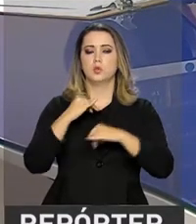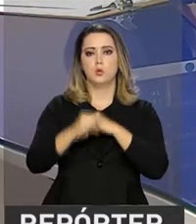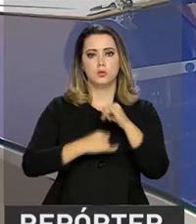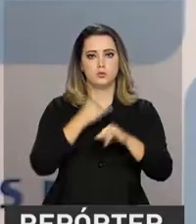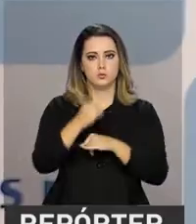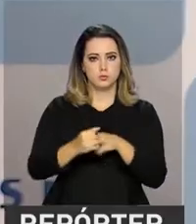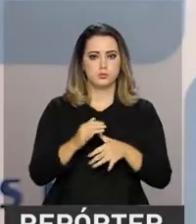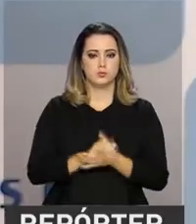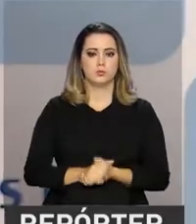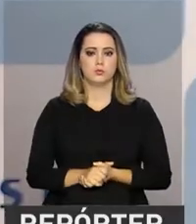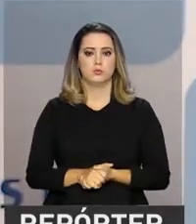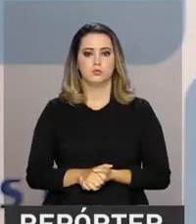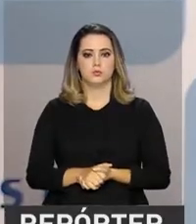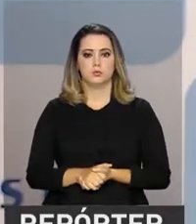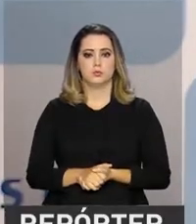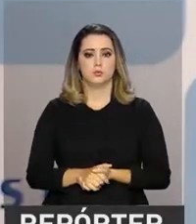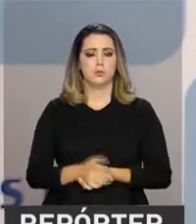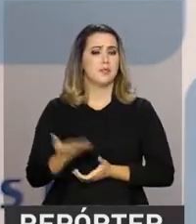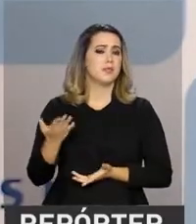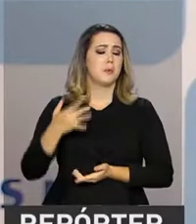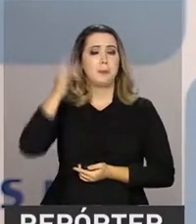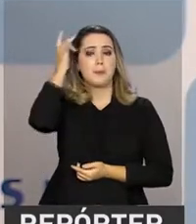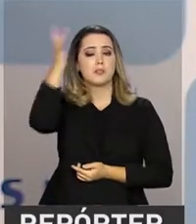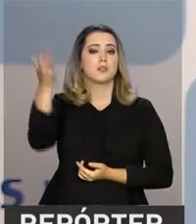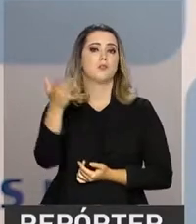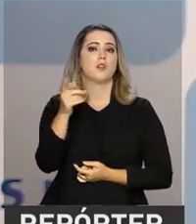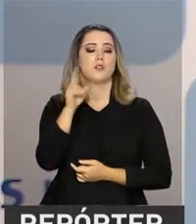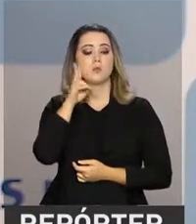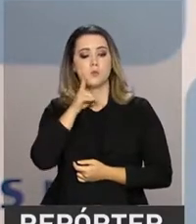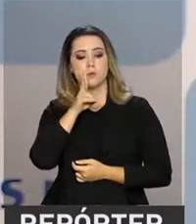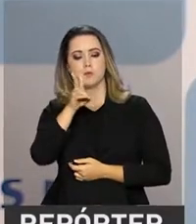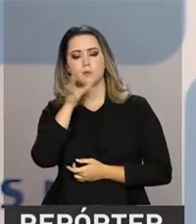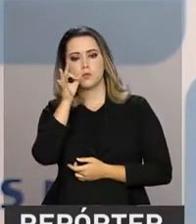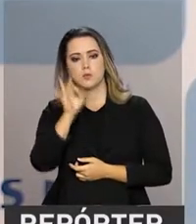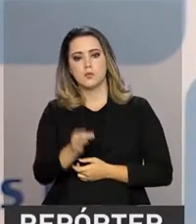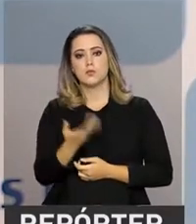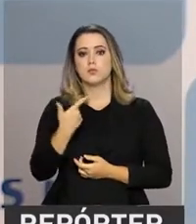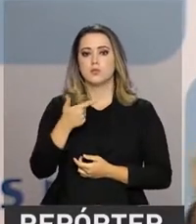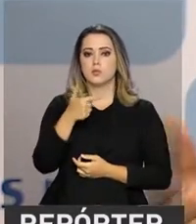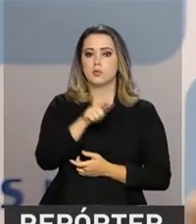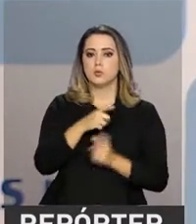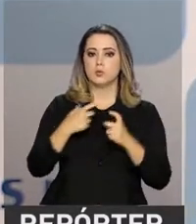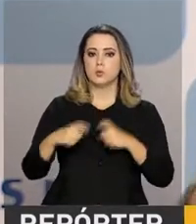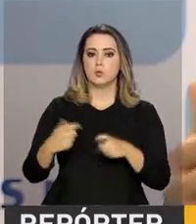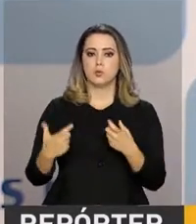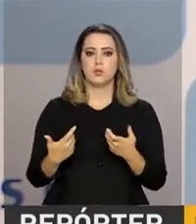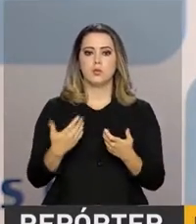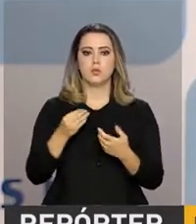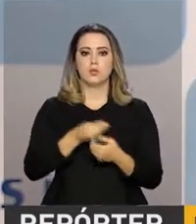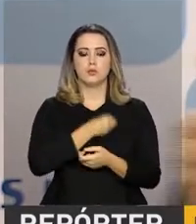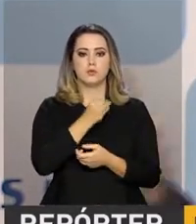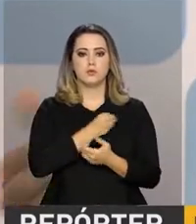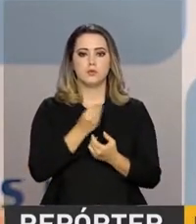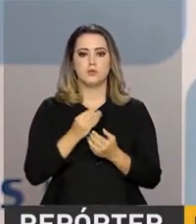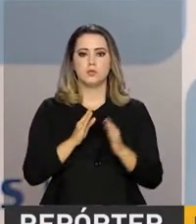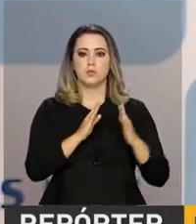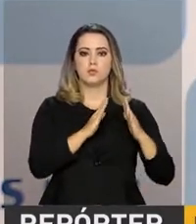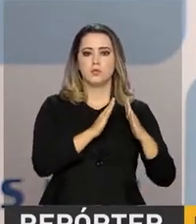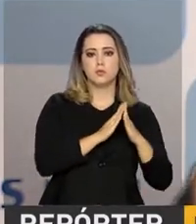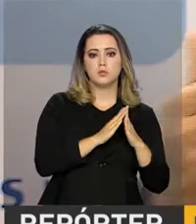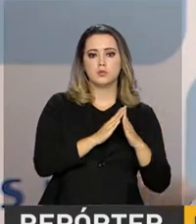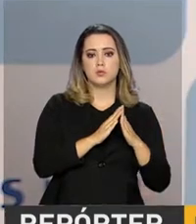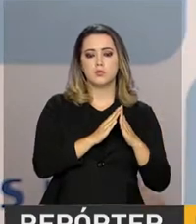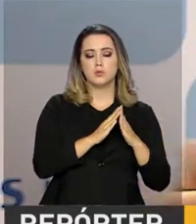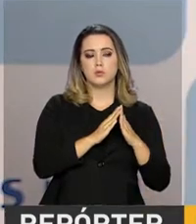internet isso facilitará muito o acompanhamento e quando ele estiver fora de casa mora numa cidade trabalha na